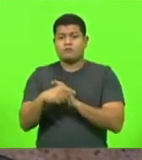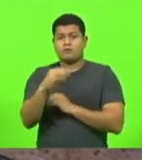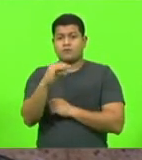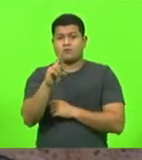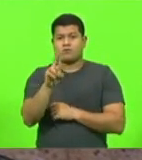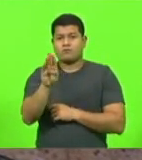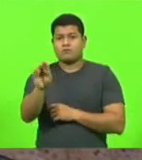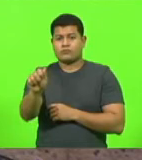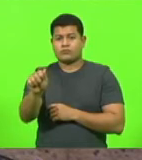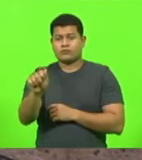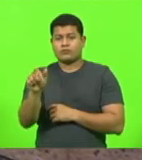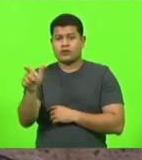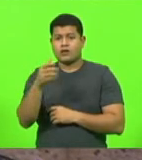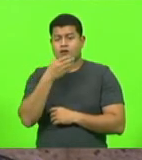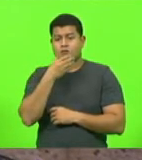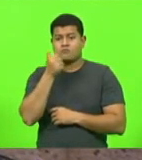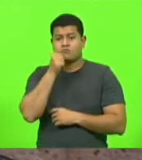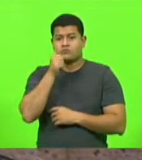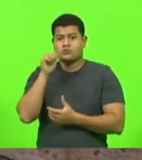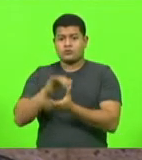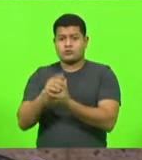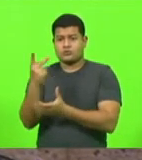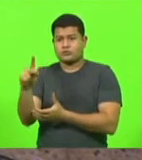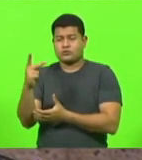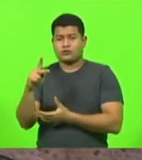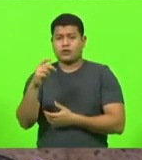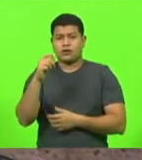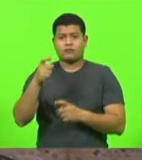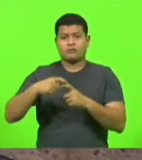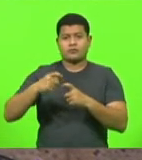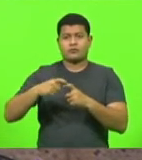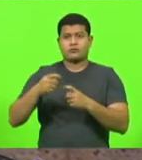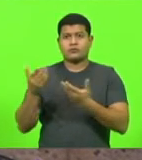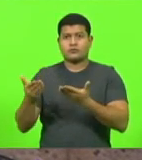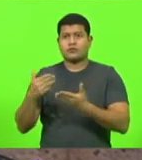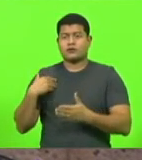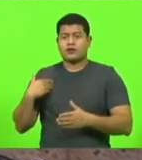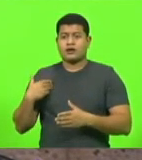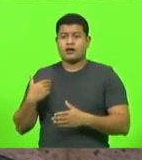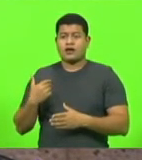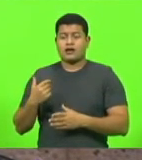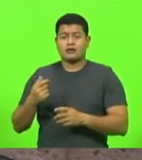esposa dele, uma médica, ele levou 6 meses para conseguir chegar no Brasil,